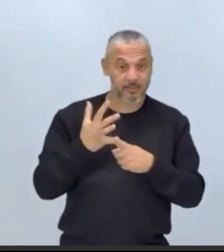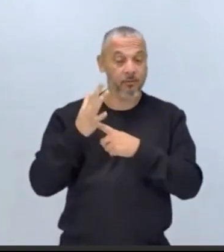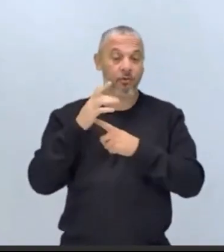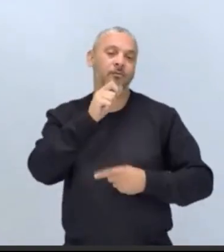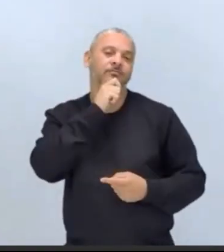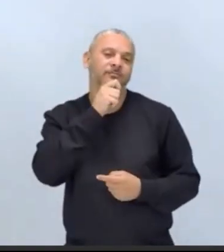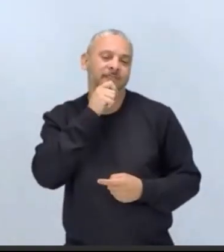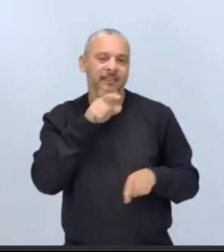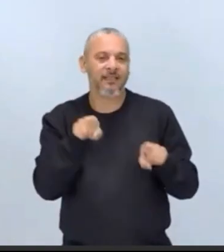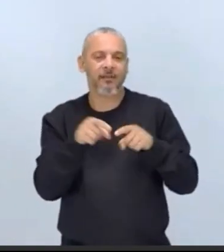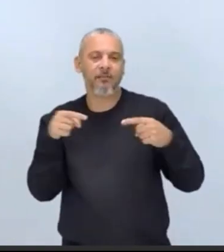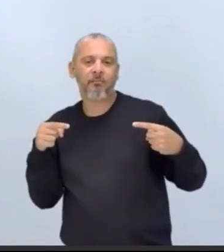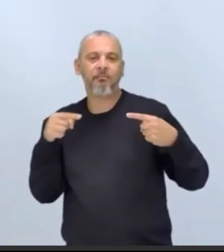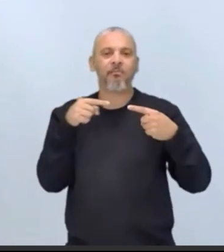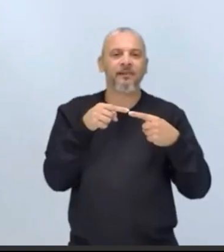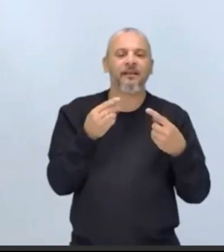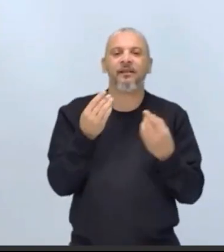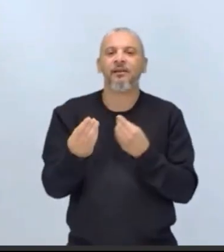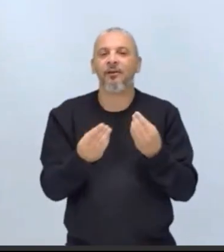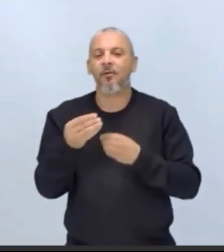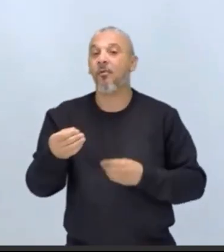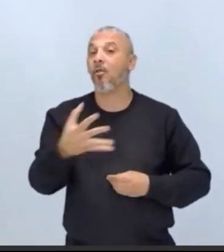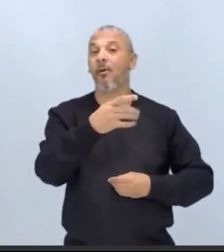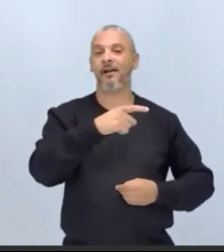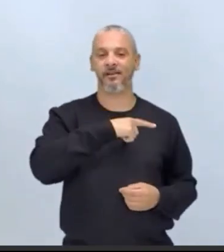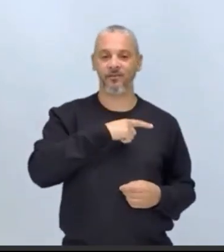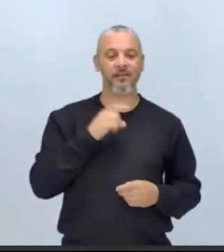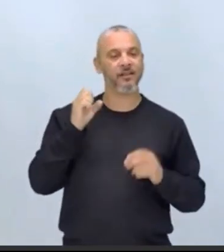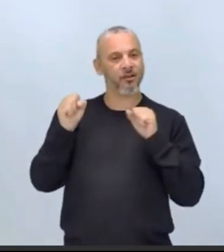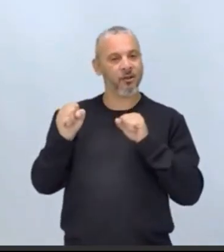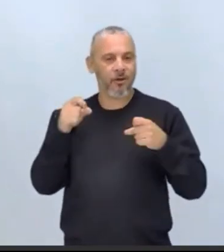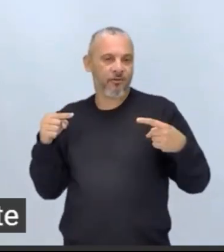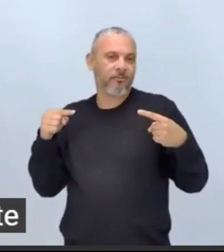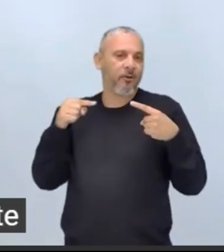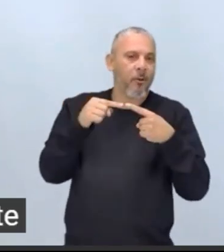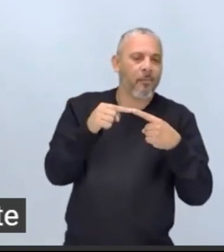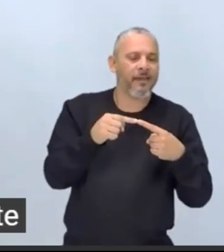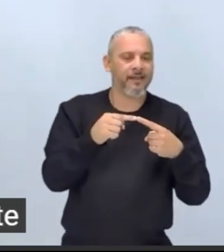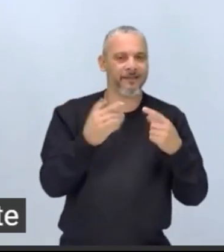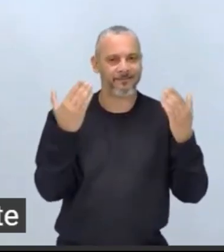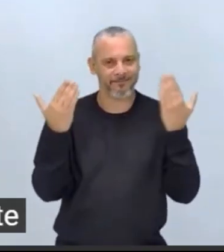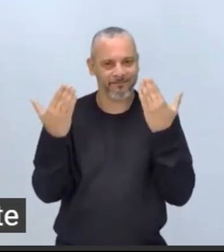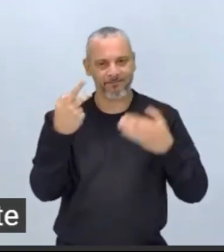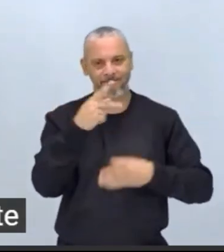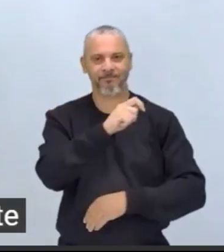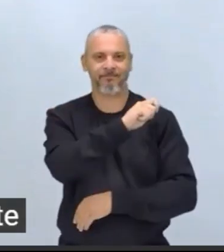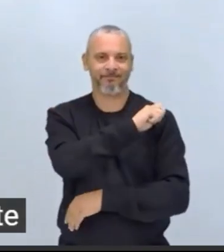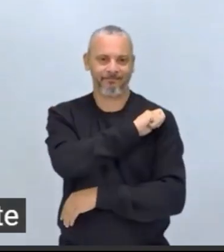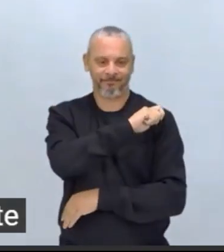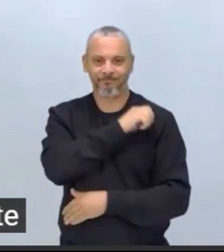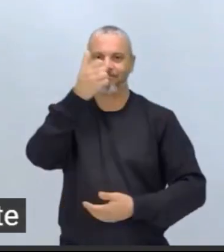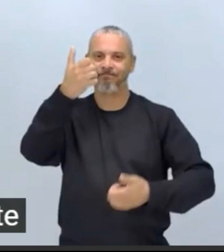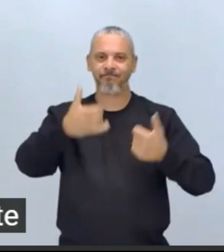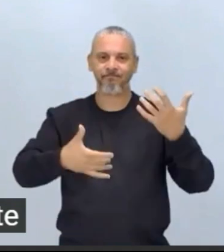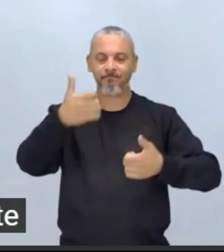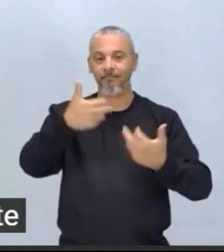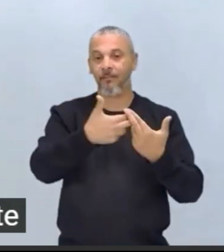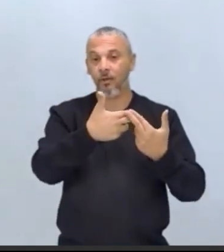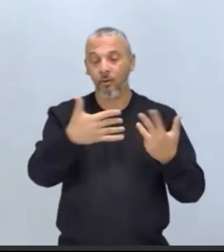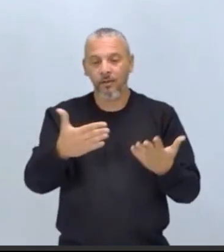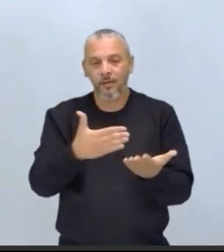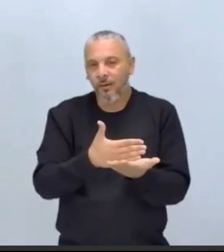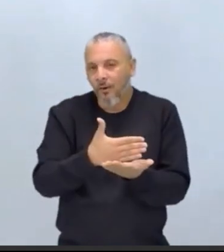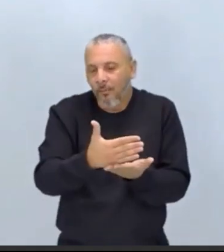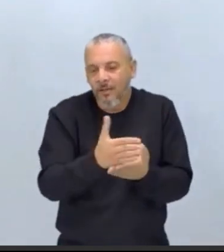de um motor, para ligar o motor e automatizá-lo. Então, aqui você pode fazer essa ligação da automatização de algo que